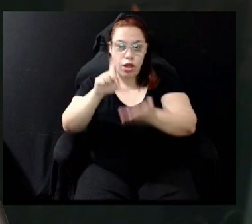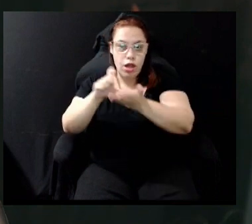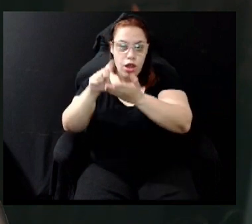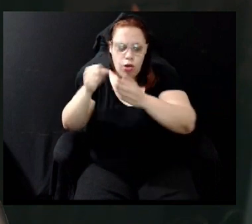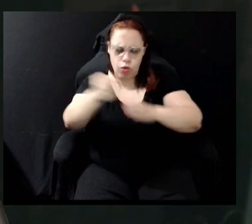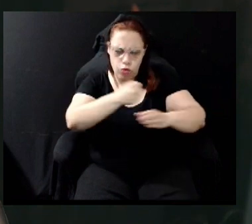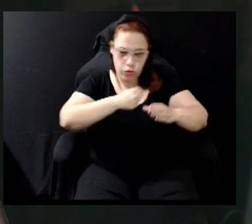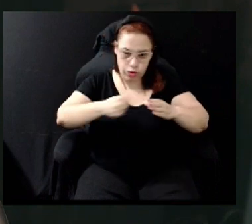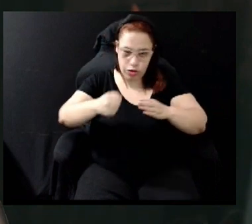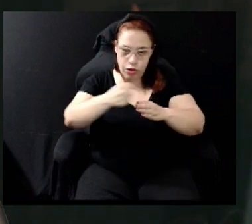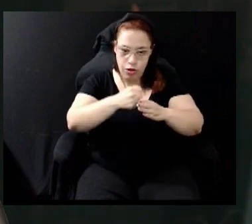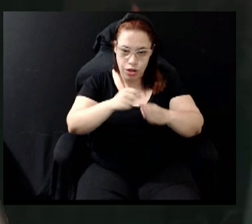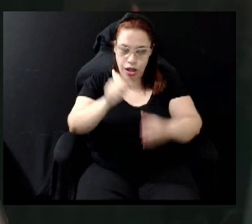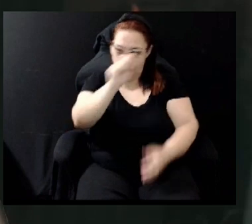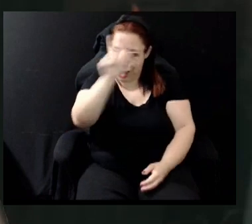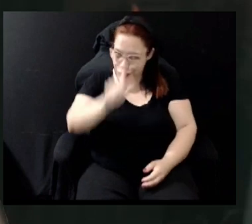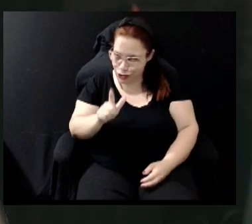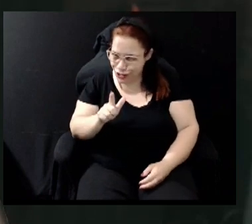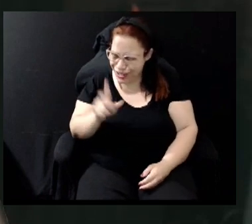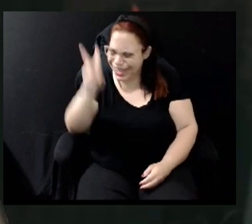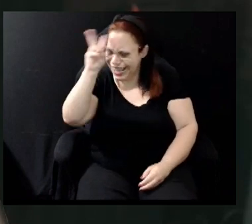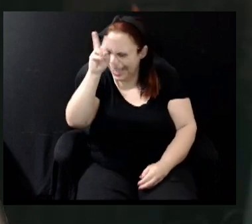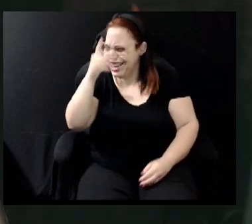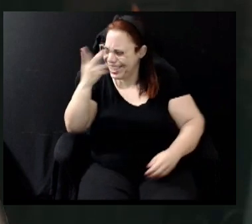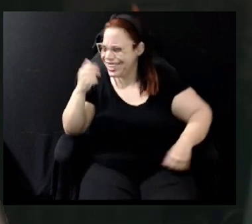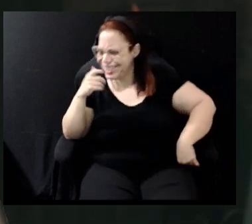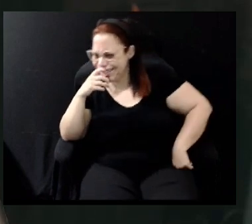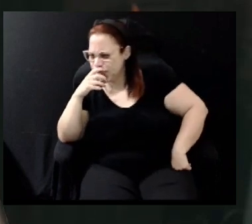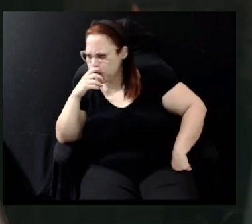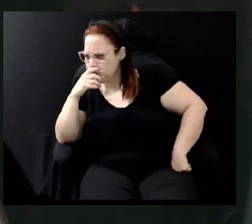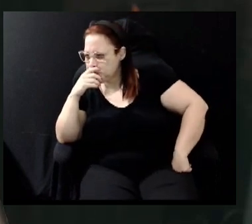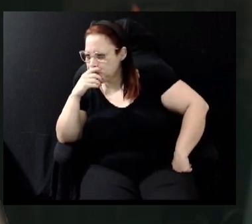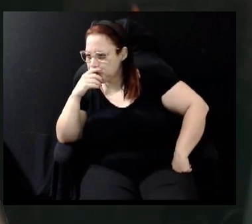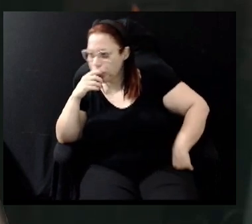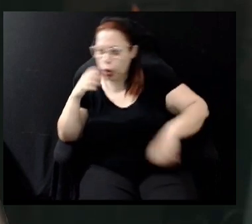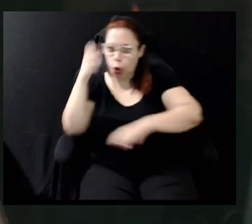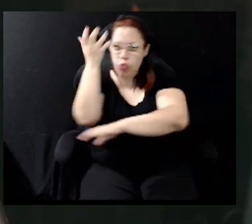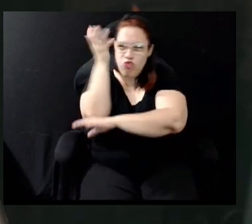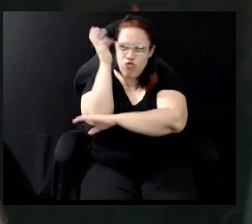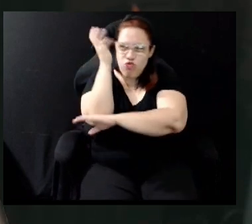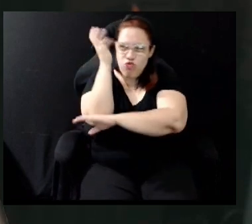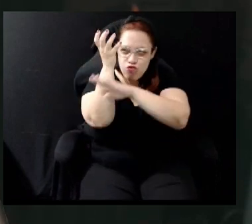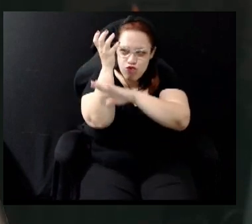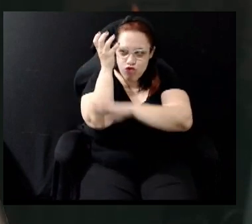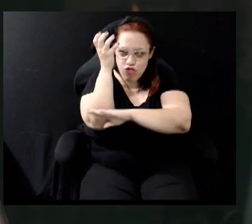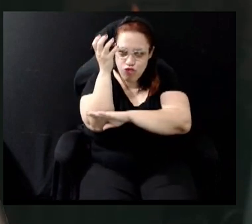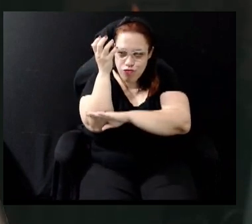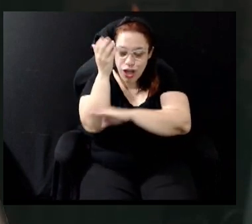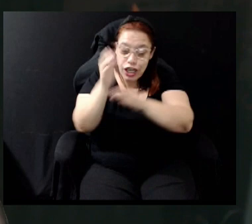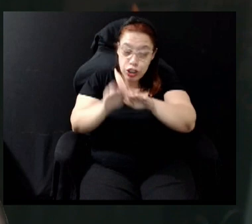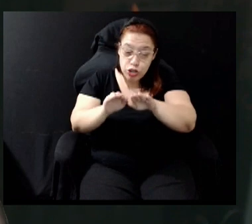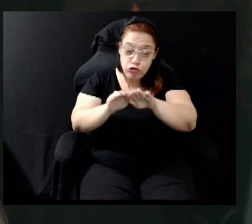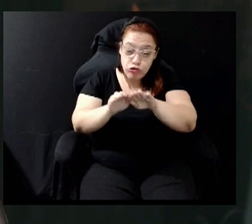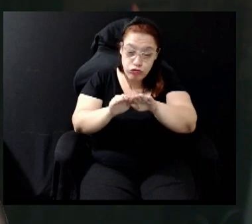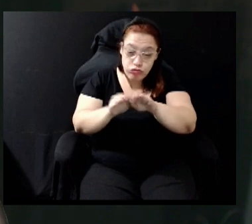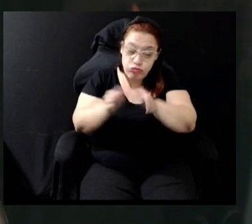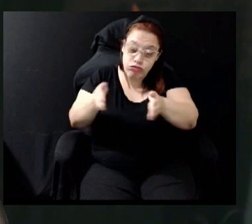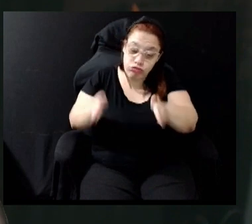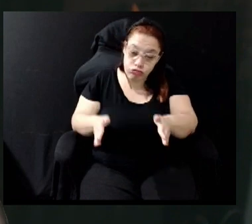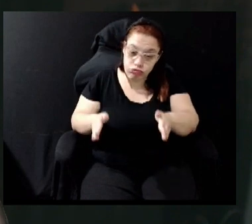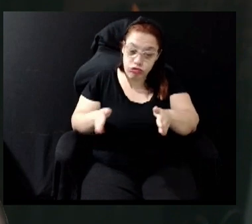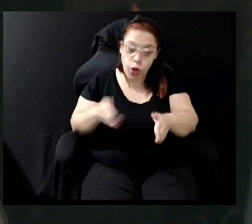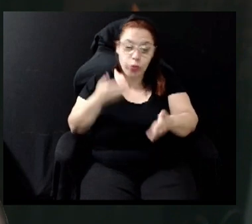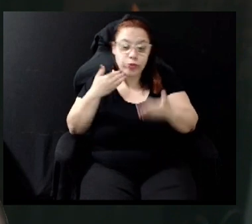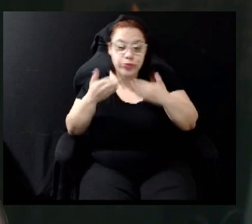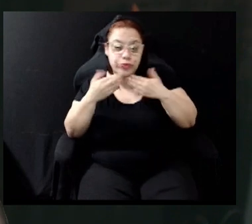cozinhas azuis? Das cozinhas, né? Aquele abacaxi que colocava em cima da mesa. Então, assim, quando a gente vai conversando e respondendo as